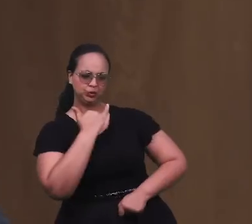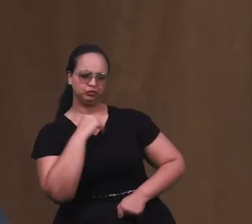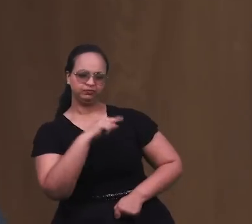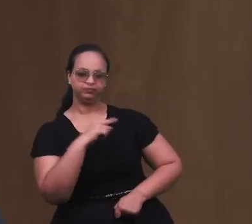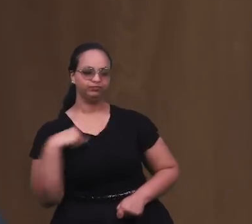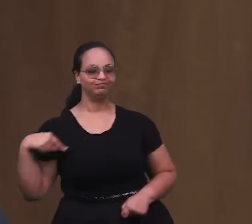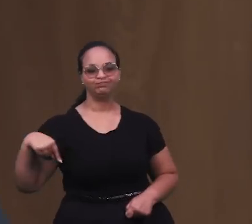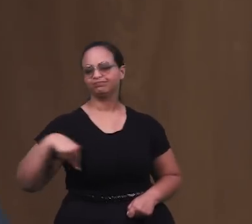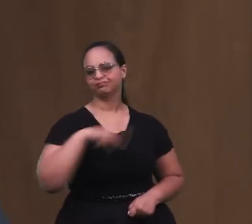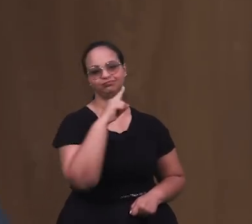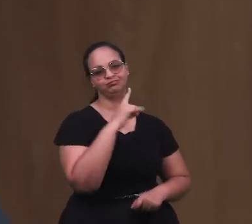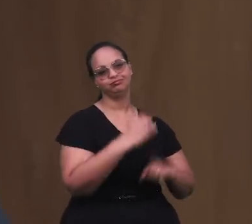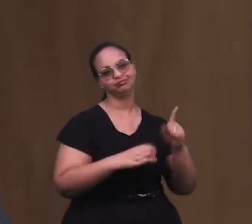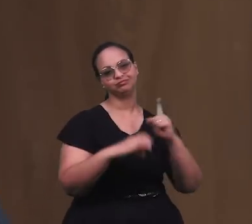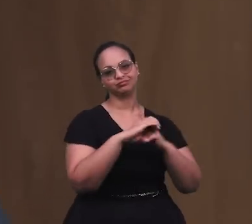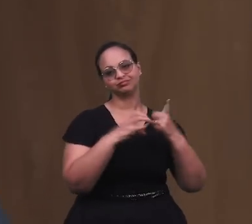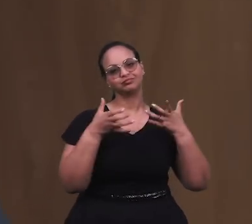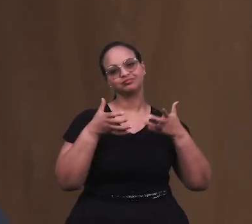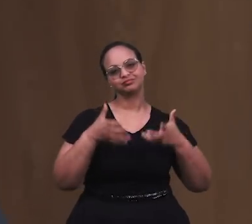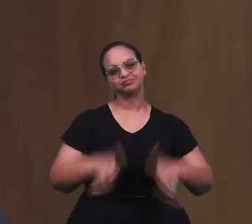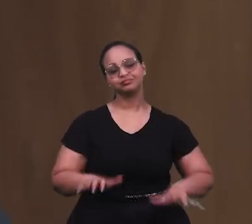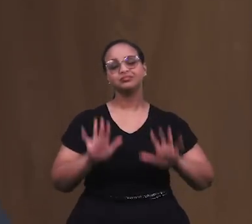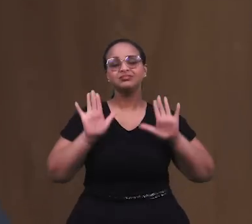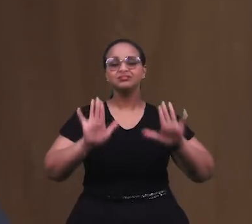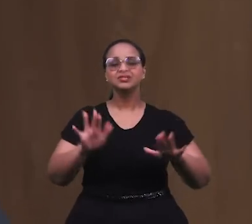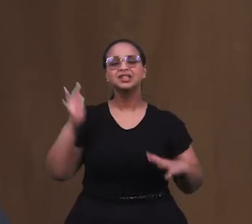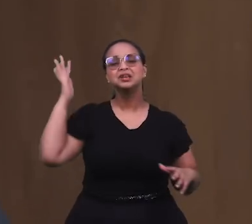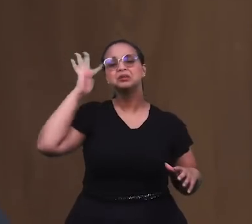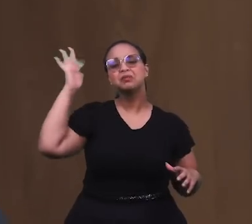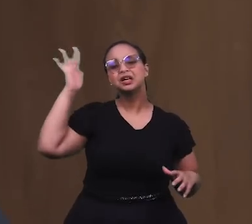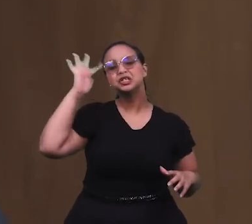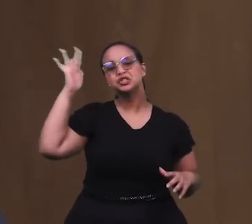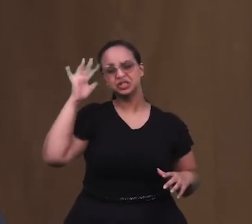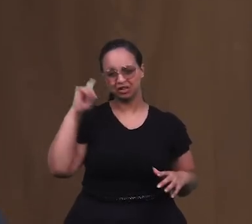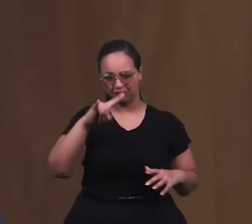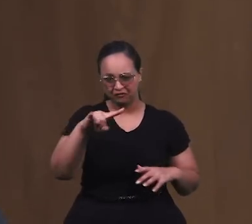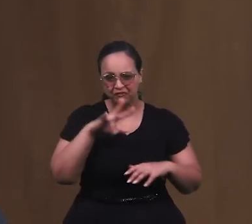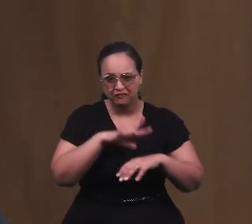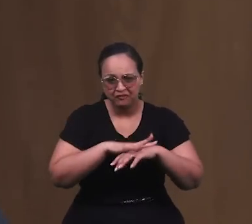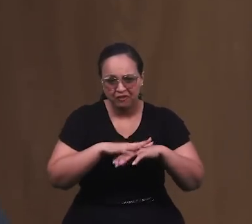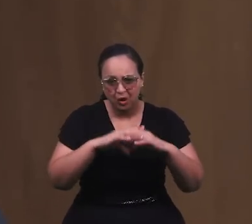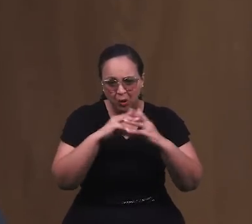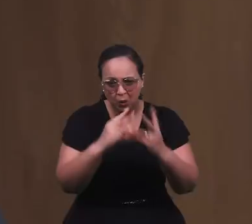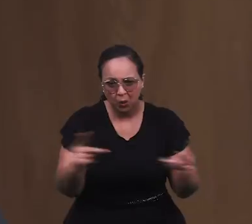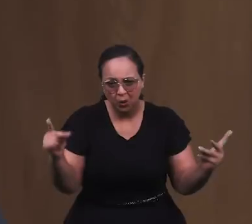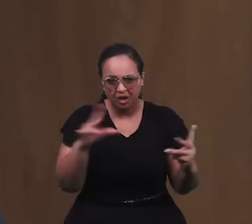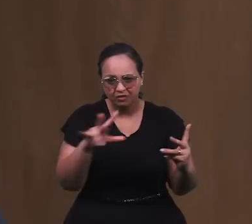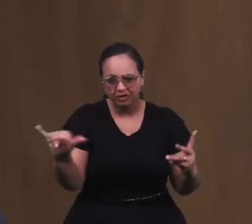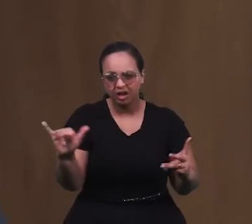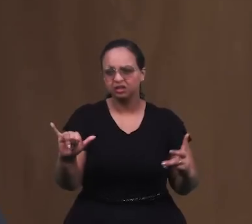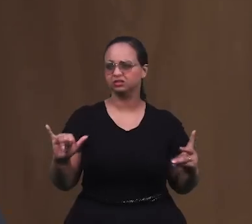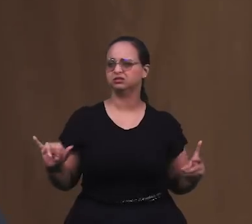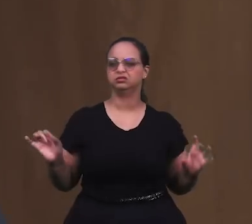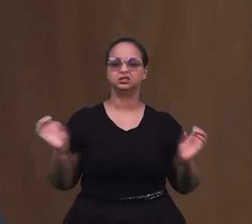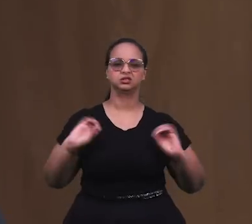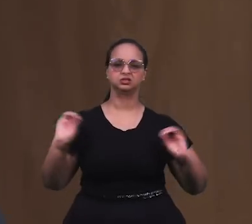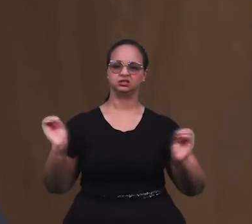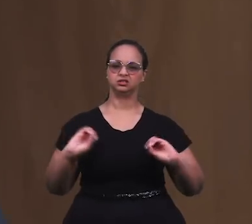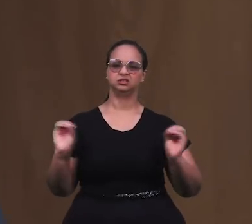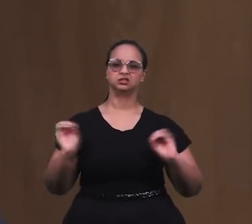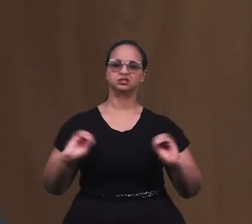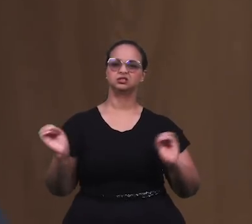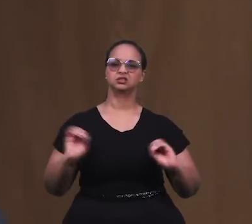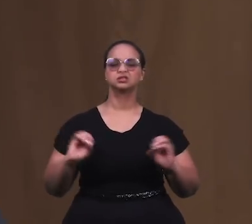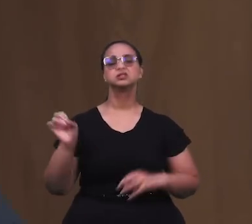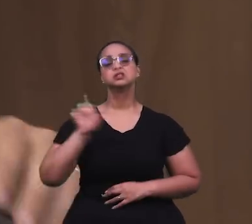vai mais ao culto. Qual a chance dessa mágoa ser curada? Mínima. Pelo contrário,